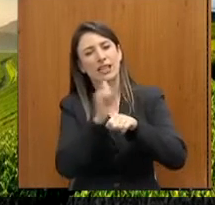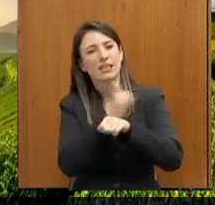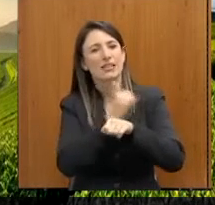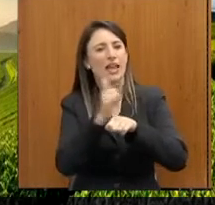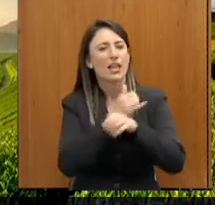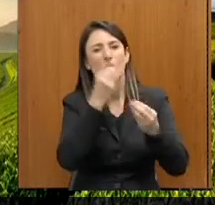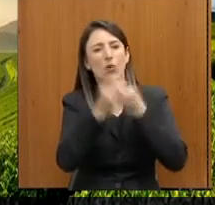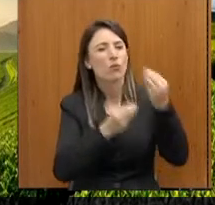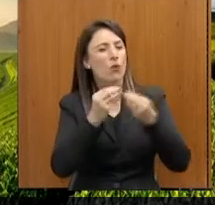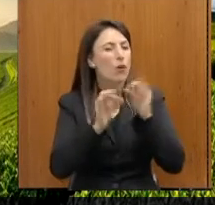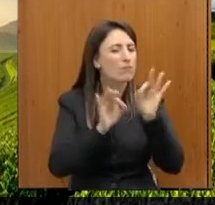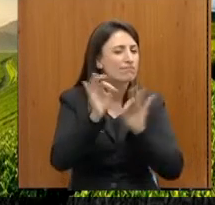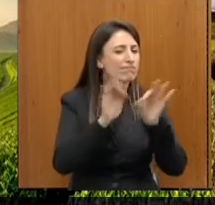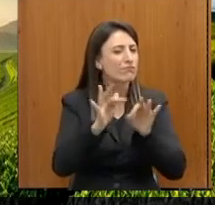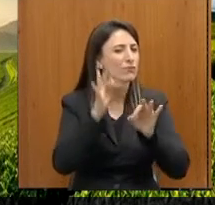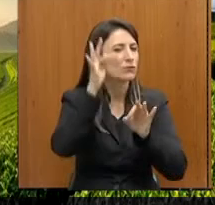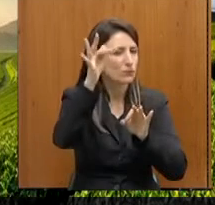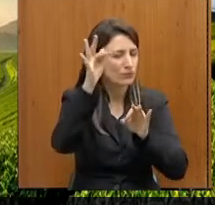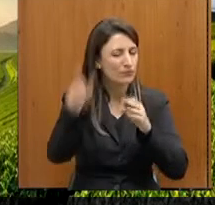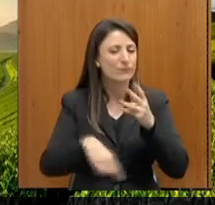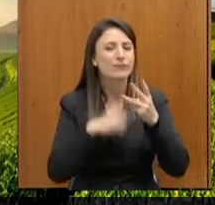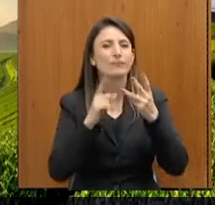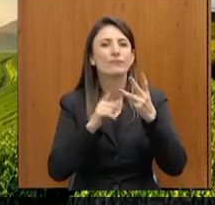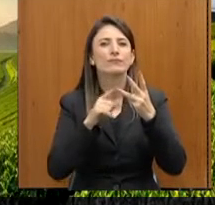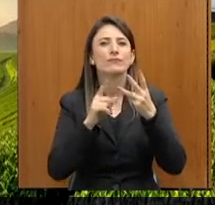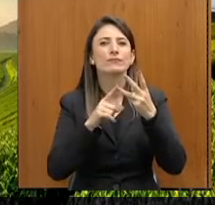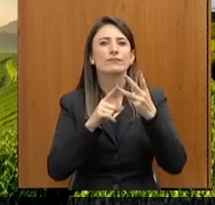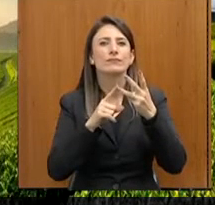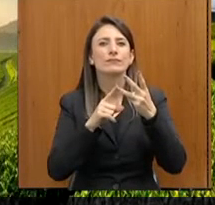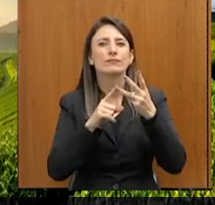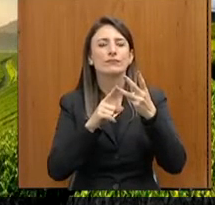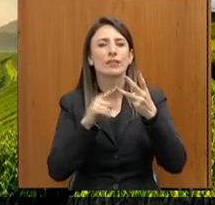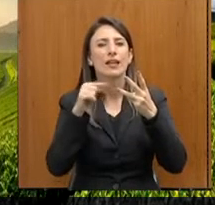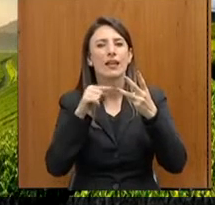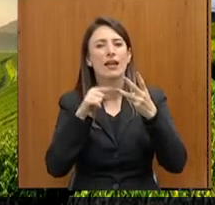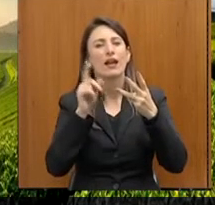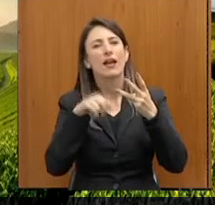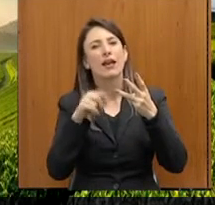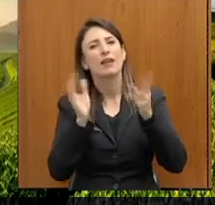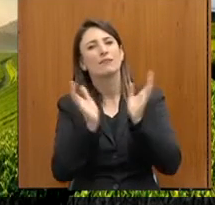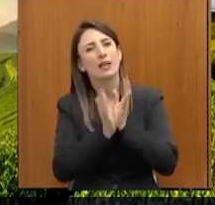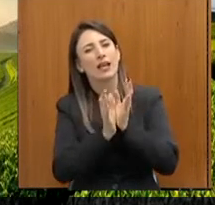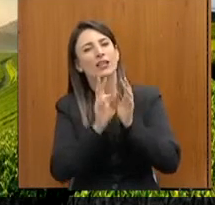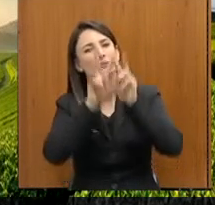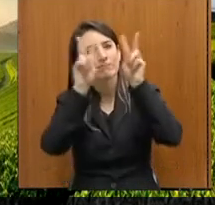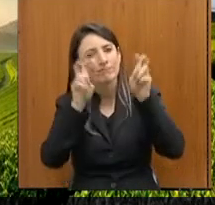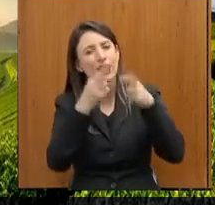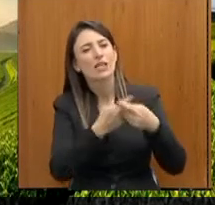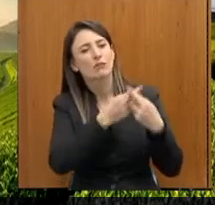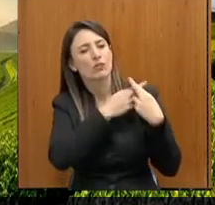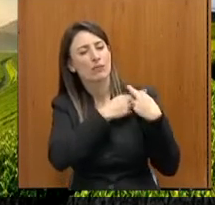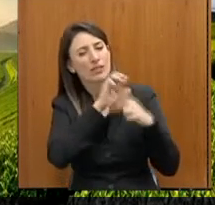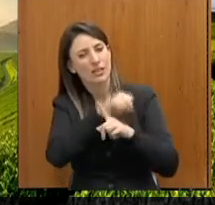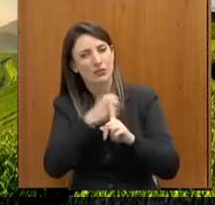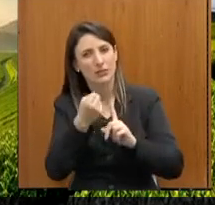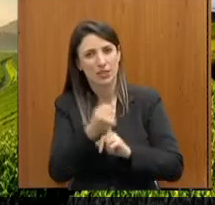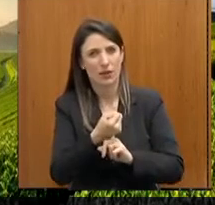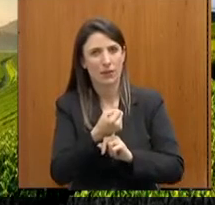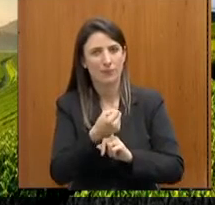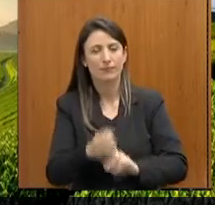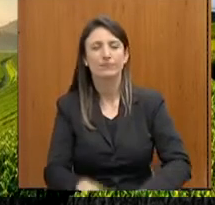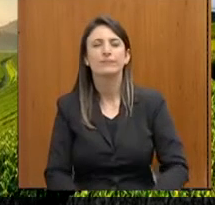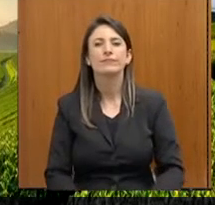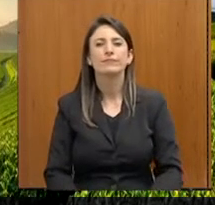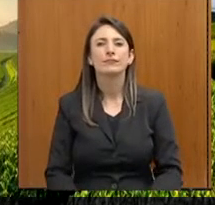próximos anos dessa companhia e por fim a última parte é a parte de responsabilidade social estão começando com a